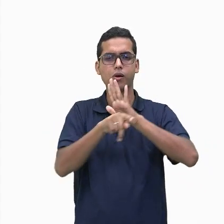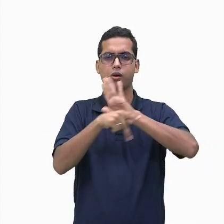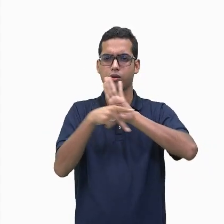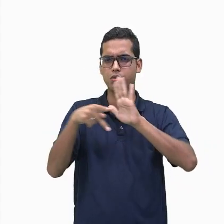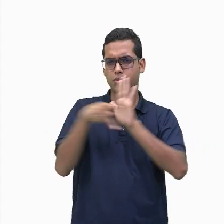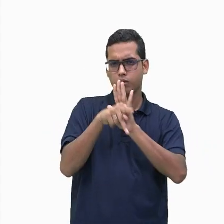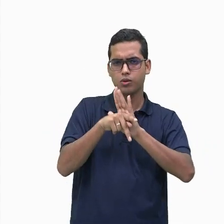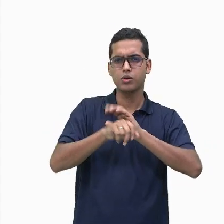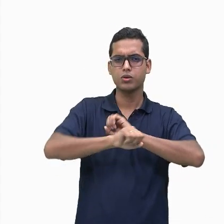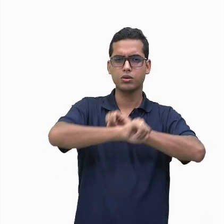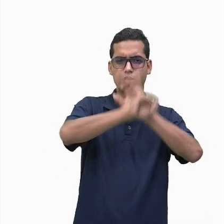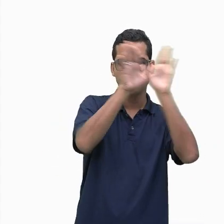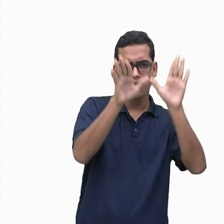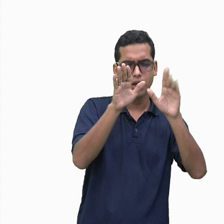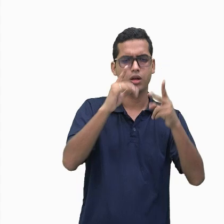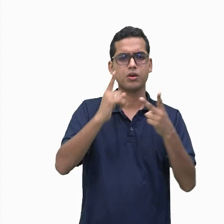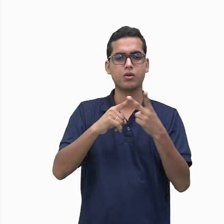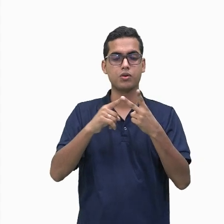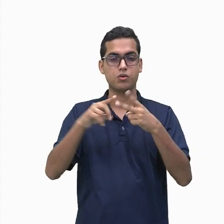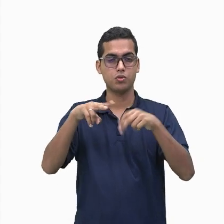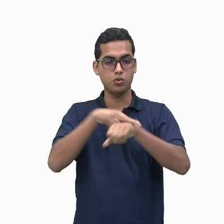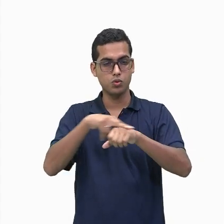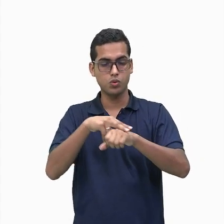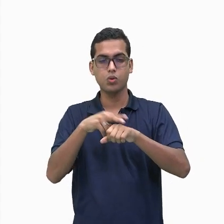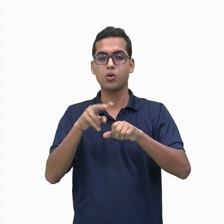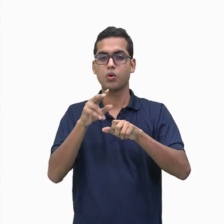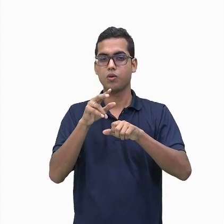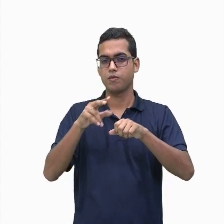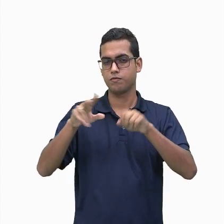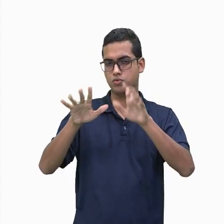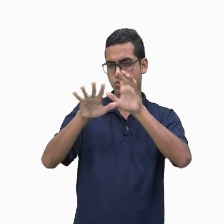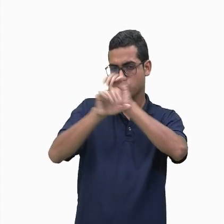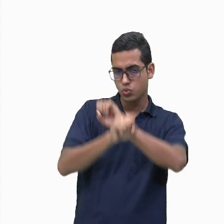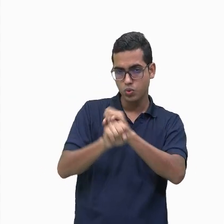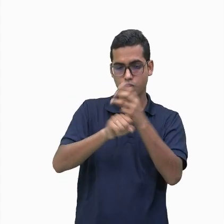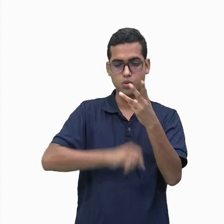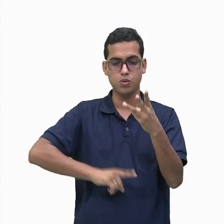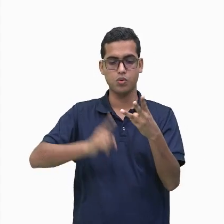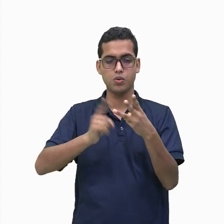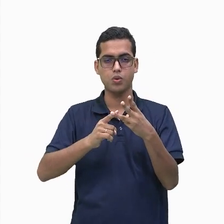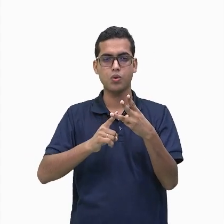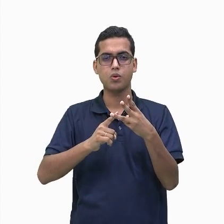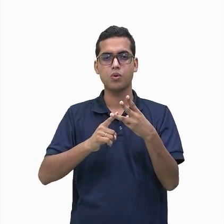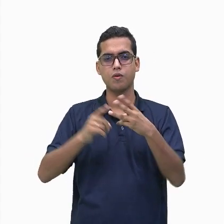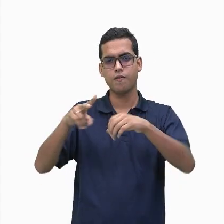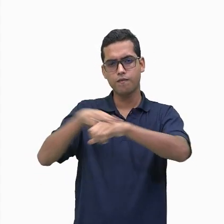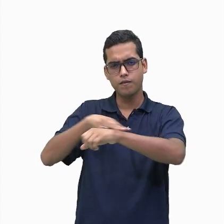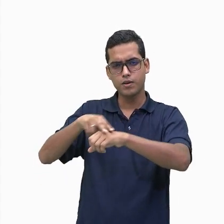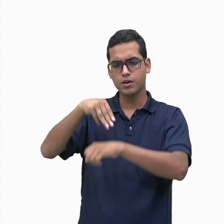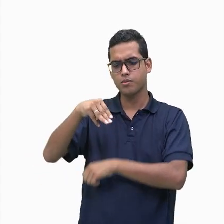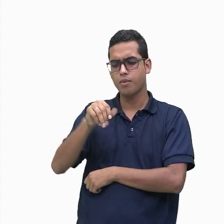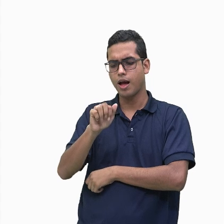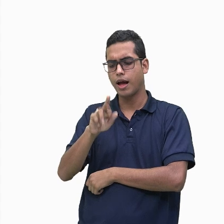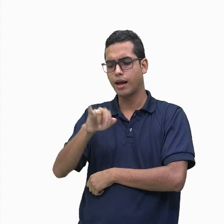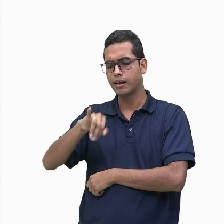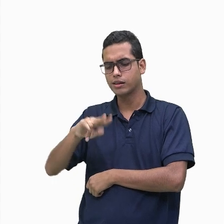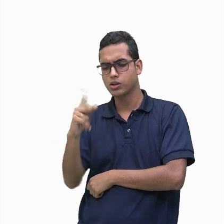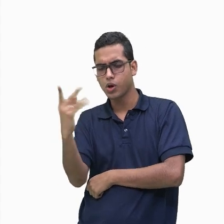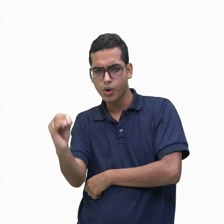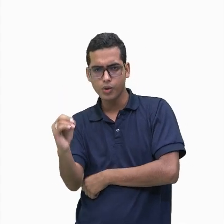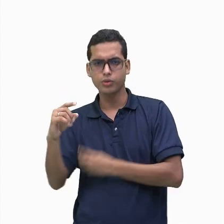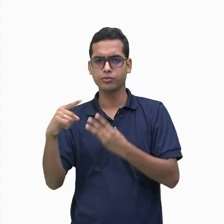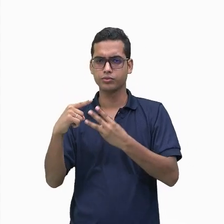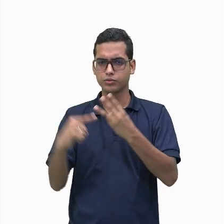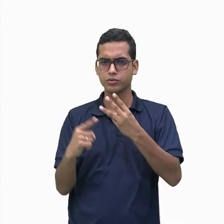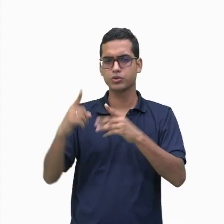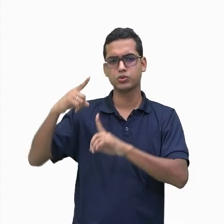escuro, verde marinho e assim por diante. Características da monocromia. Uso de apenas uma cor com variações